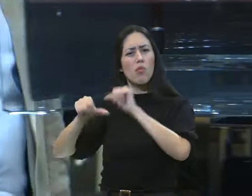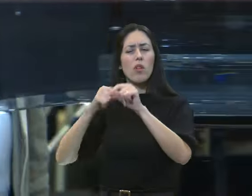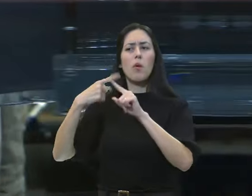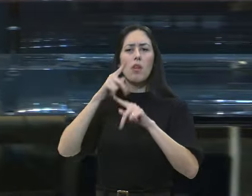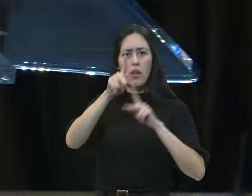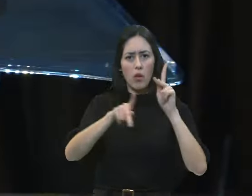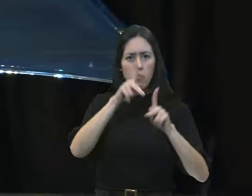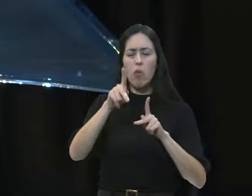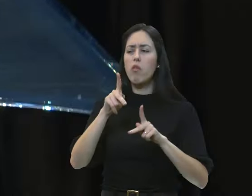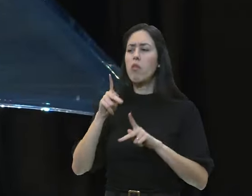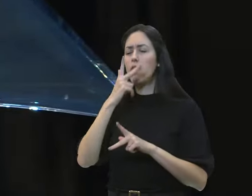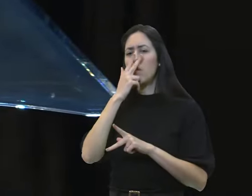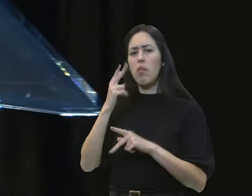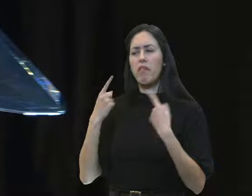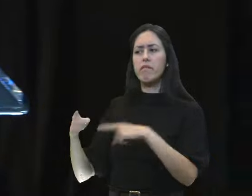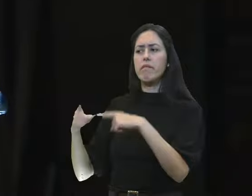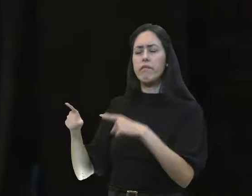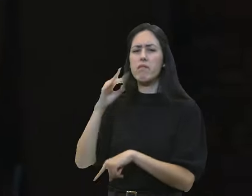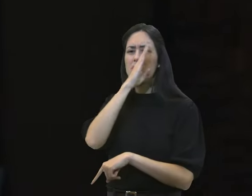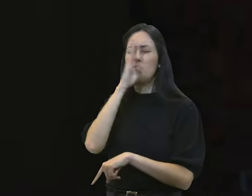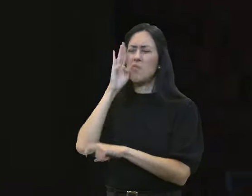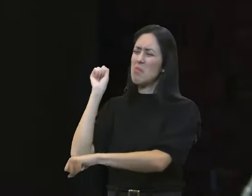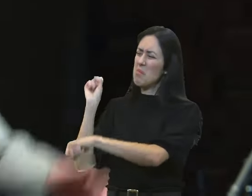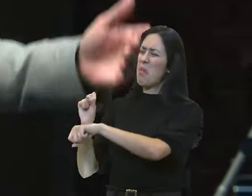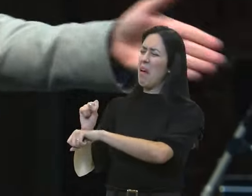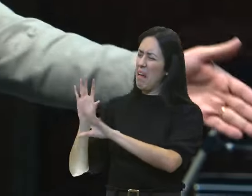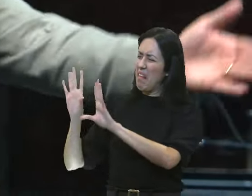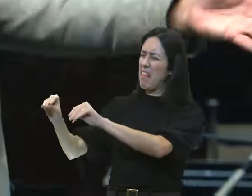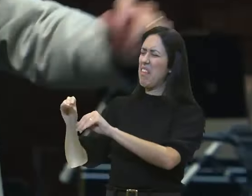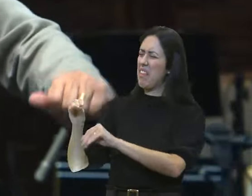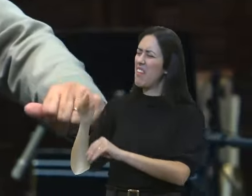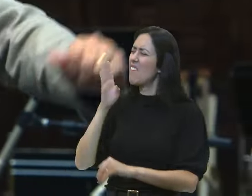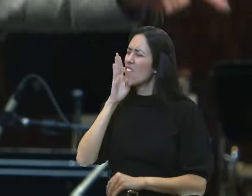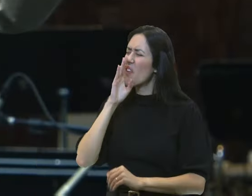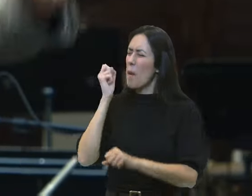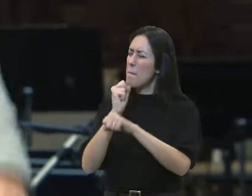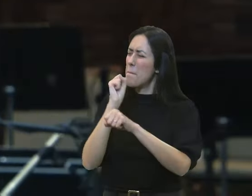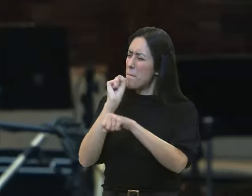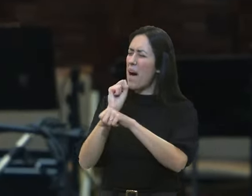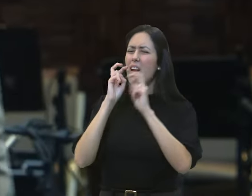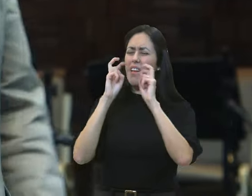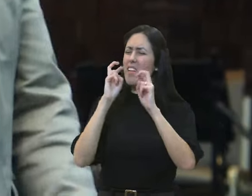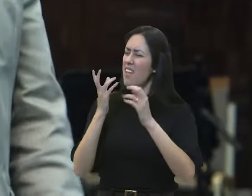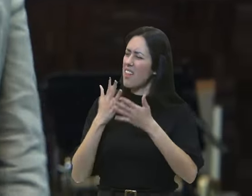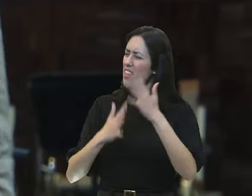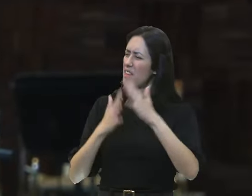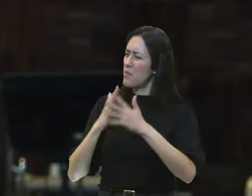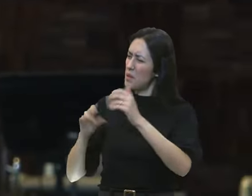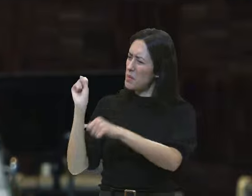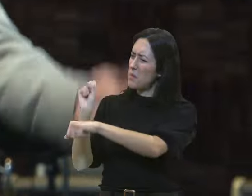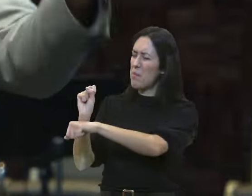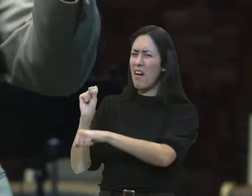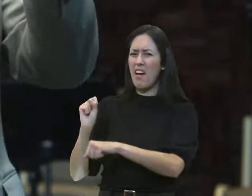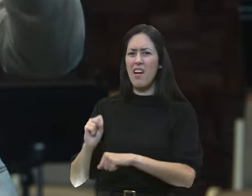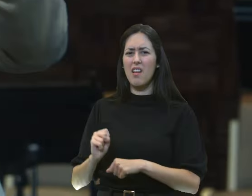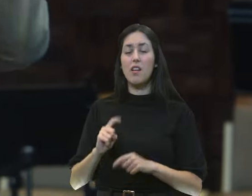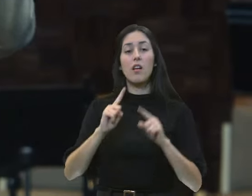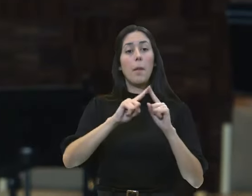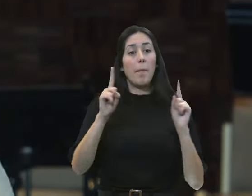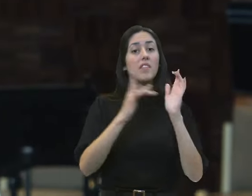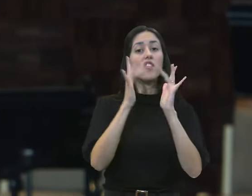desanimando o Bartimeu. Ei, para, fica quieto, você está incomodando. Mas agora Jesus